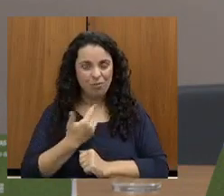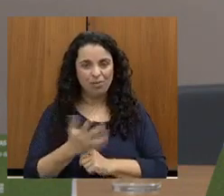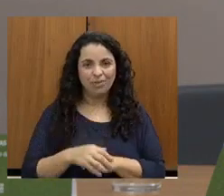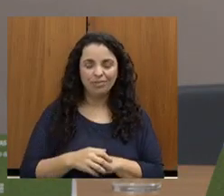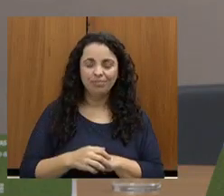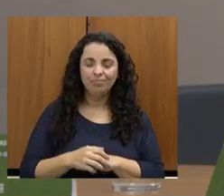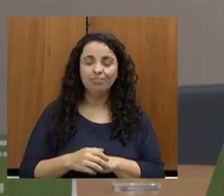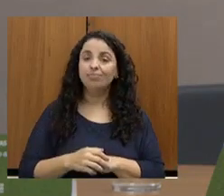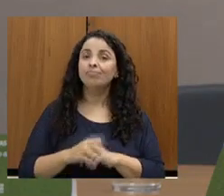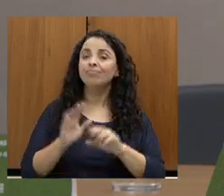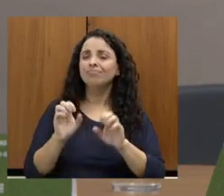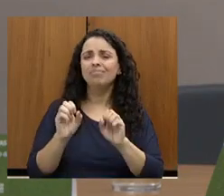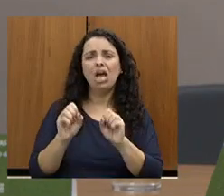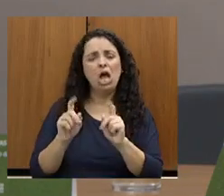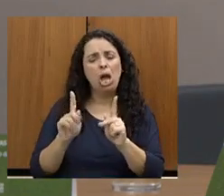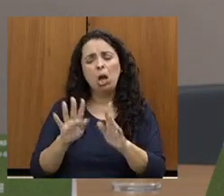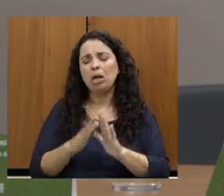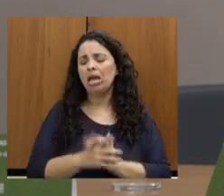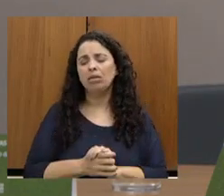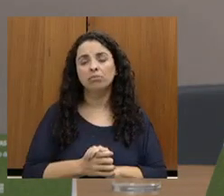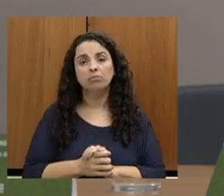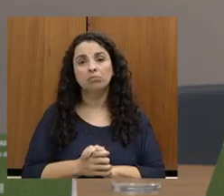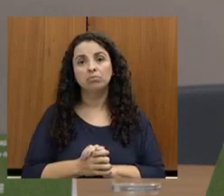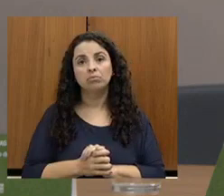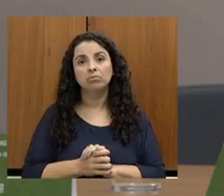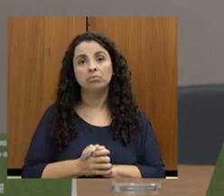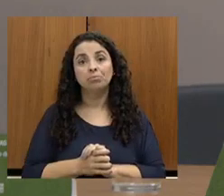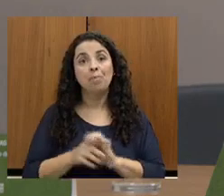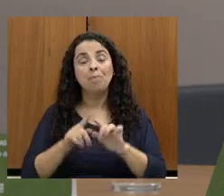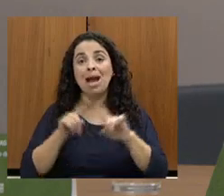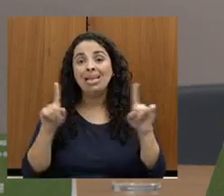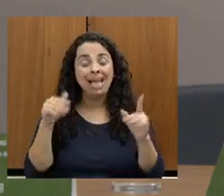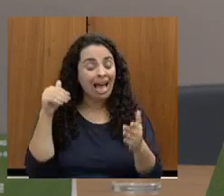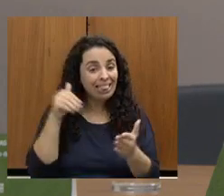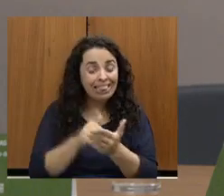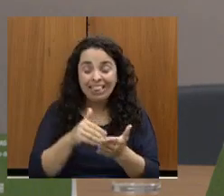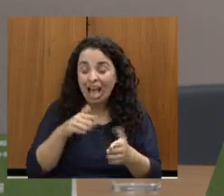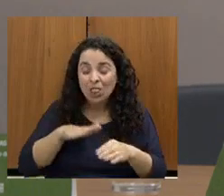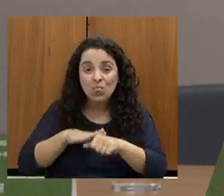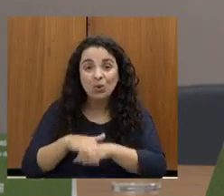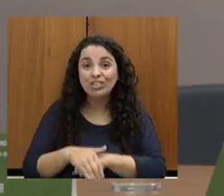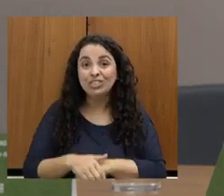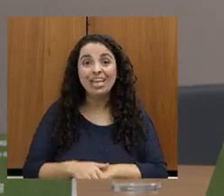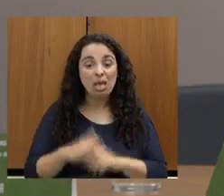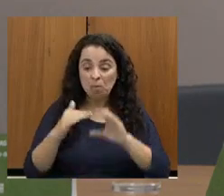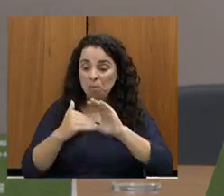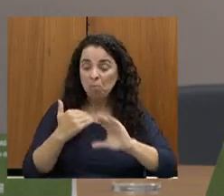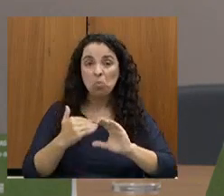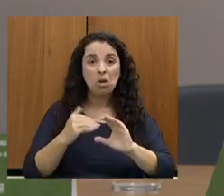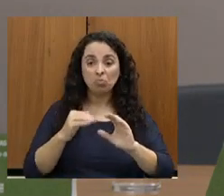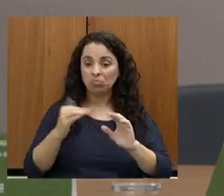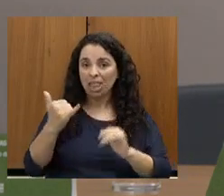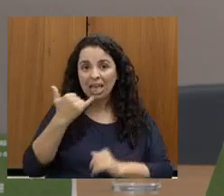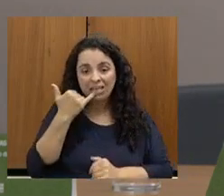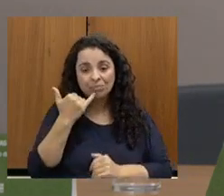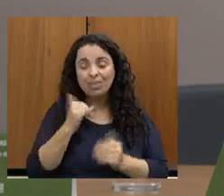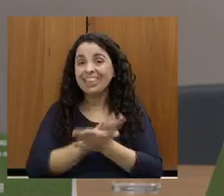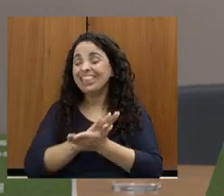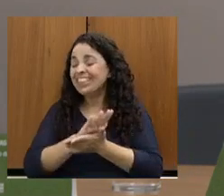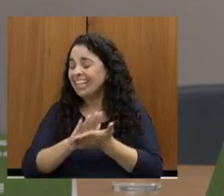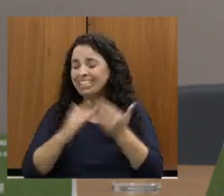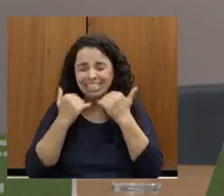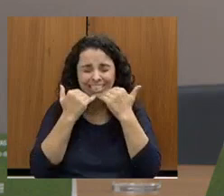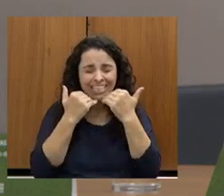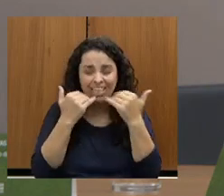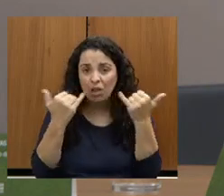Chega de noite nem um e-mail da direção, ninguém me liga, nada. E aí, eu lembro que eu tenho o telefone celular privado do professor Renato, de